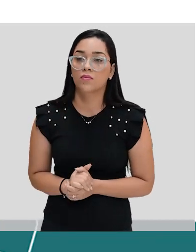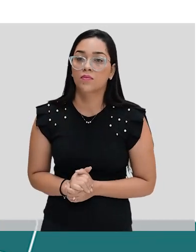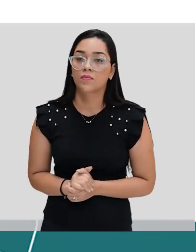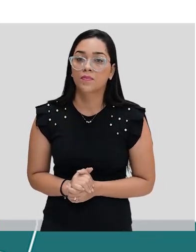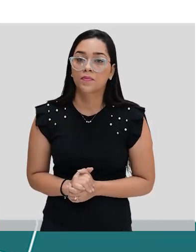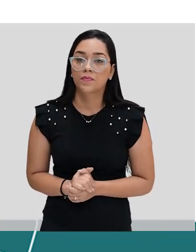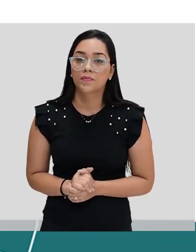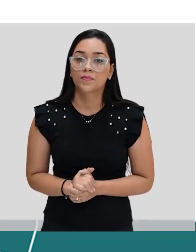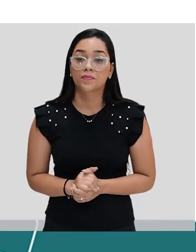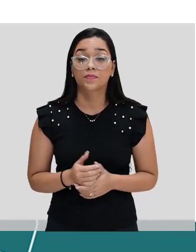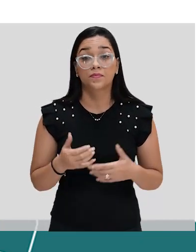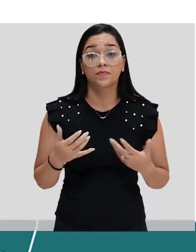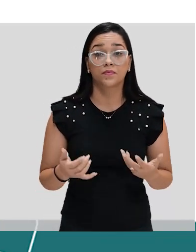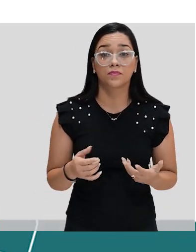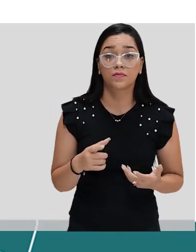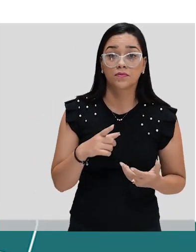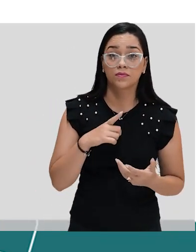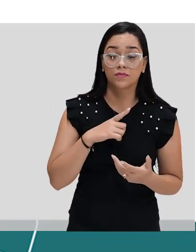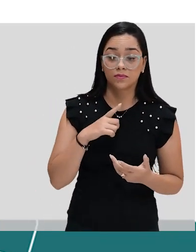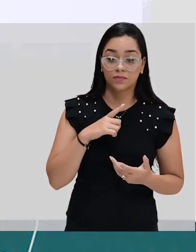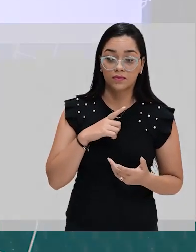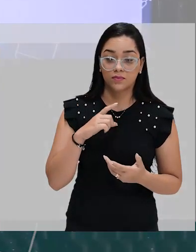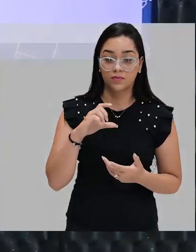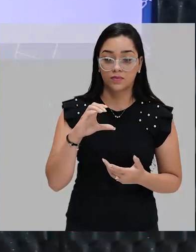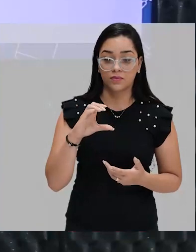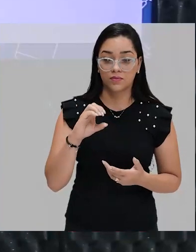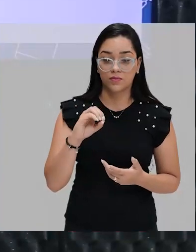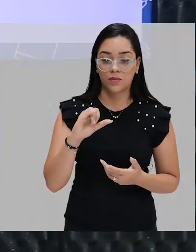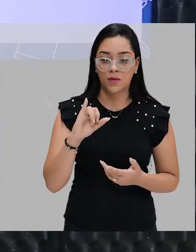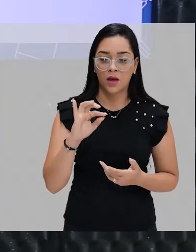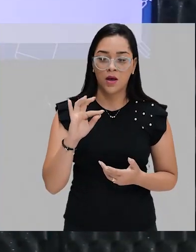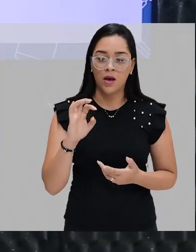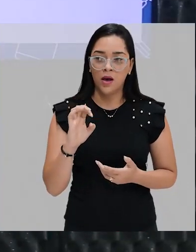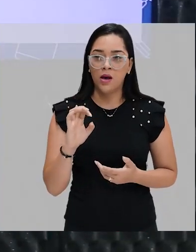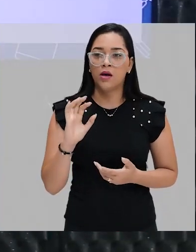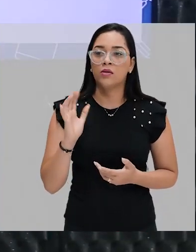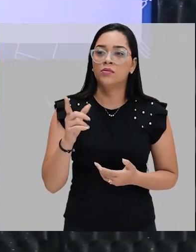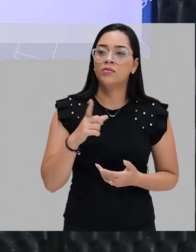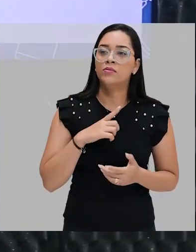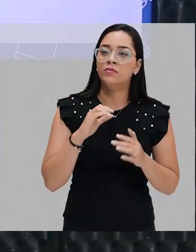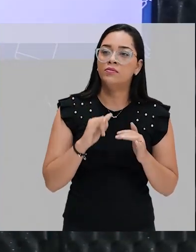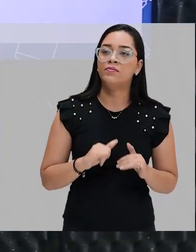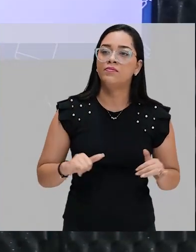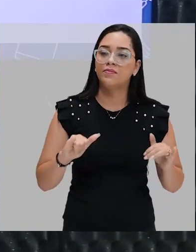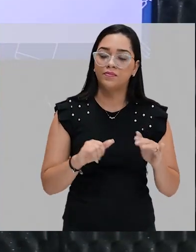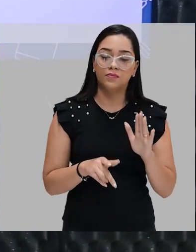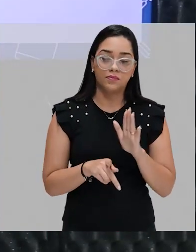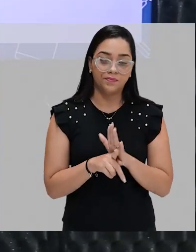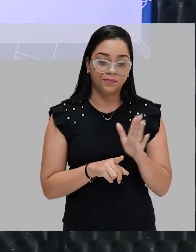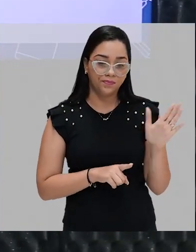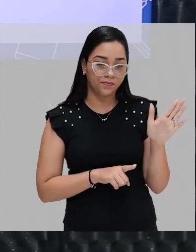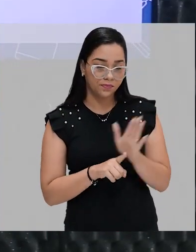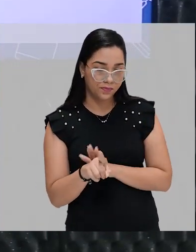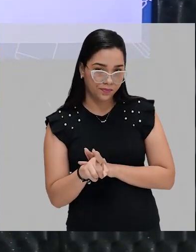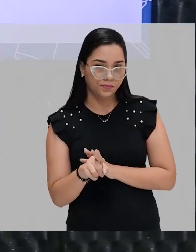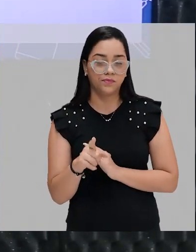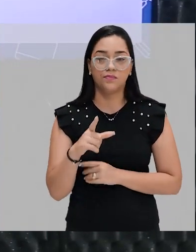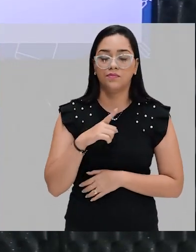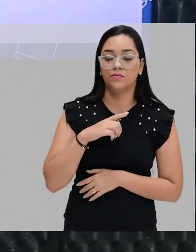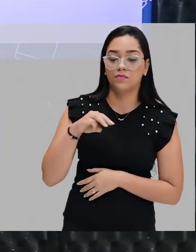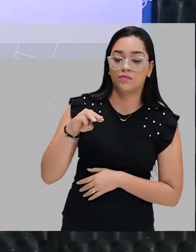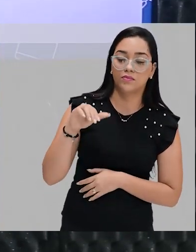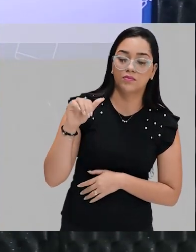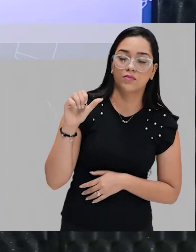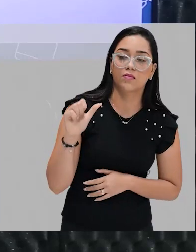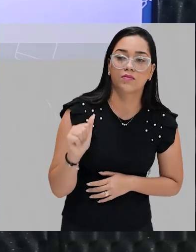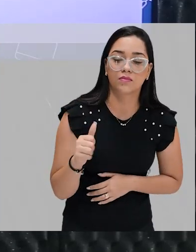Show? Então, nós temos aqui o coeficiente, certo? Tiramos essa informação da questão. Nós temos a massa